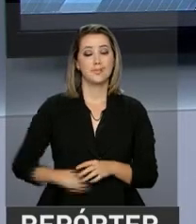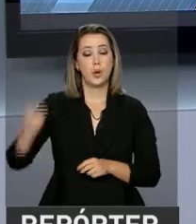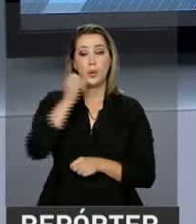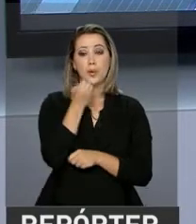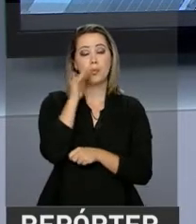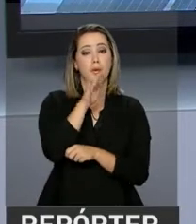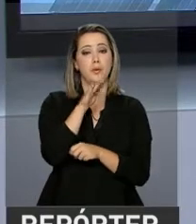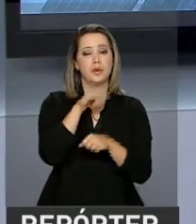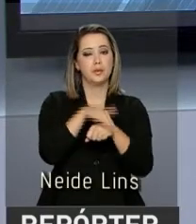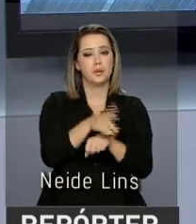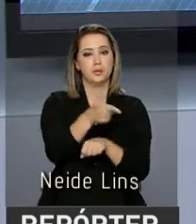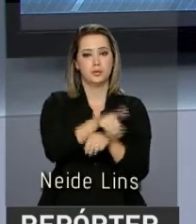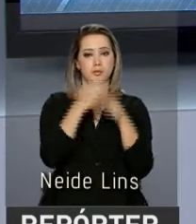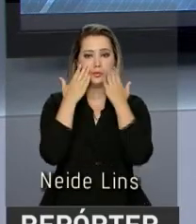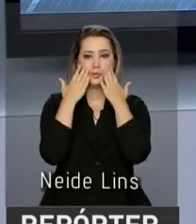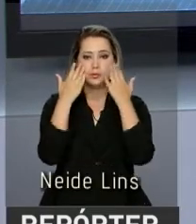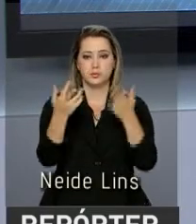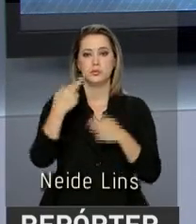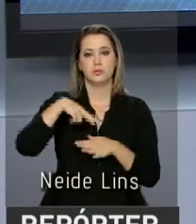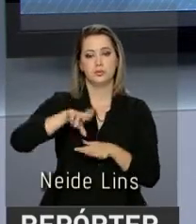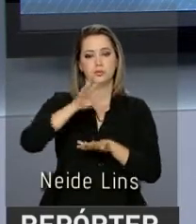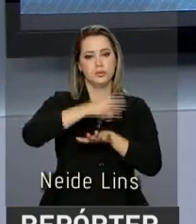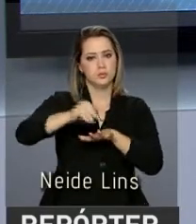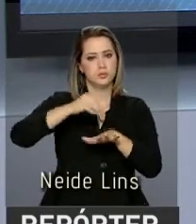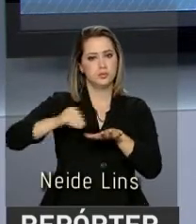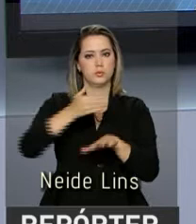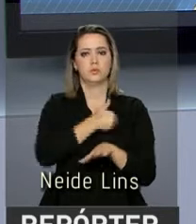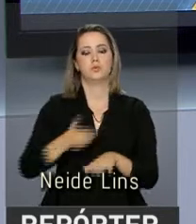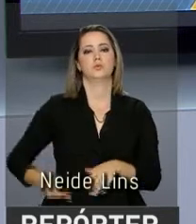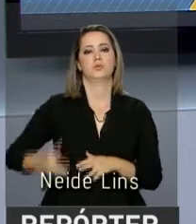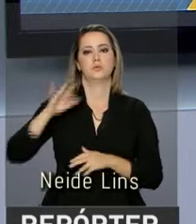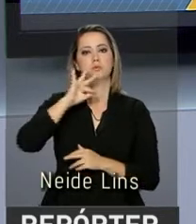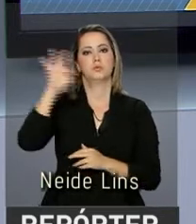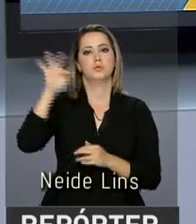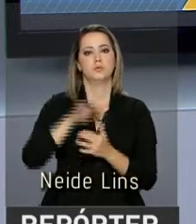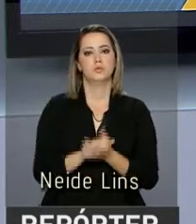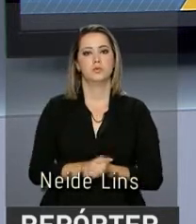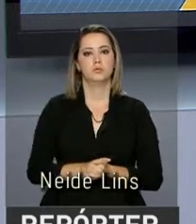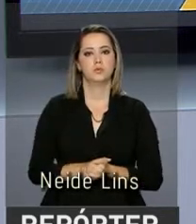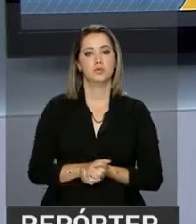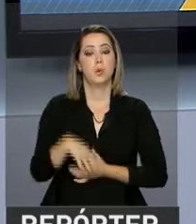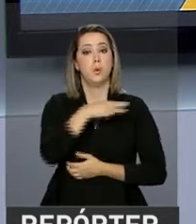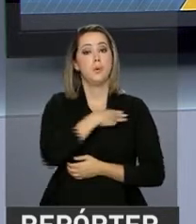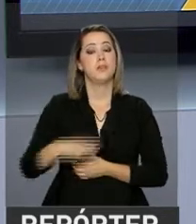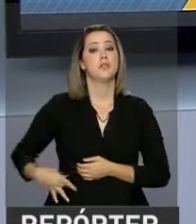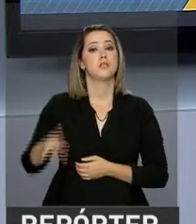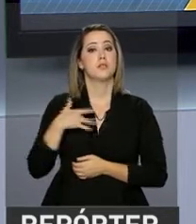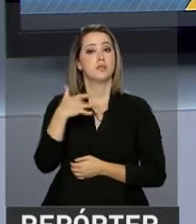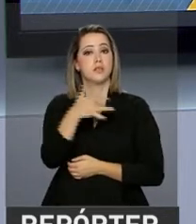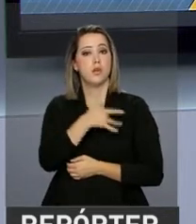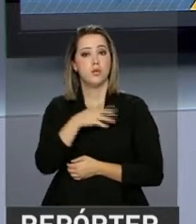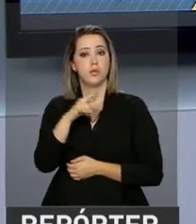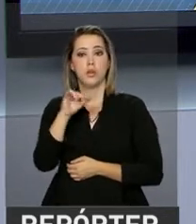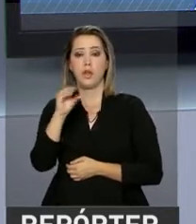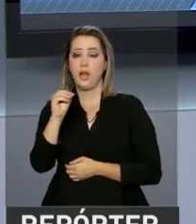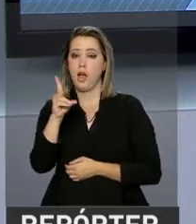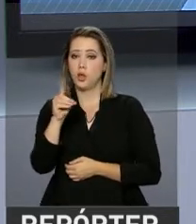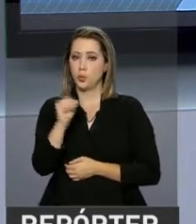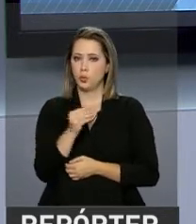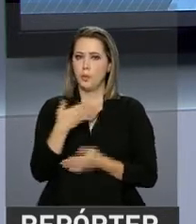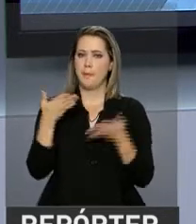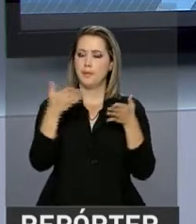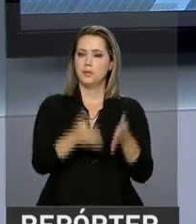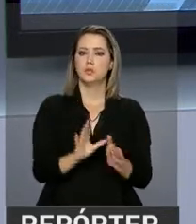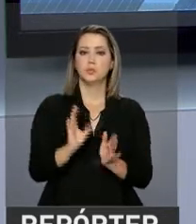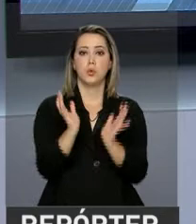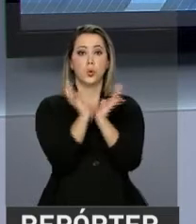Olá, boa noite. No ar o repórter NBR com as notícias do governo federal. O ministro da Saúde, Ricardo Barros, participou